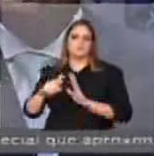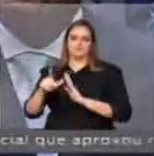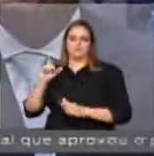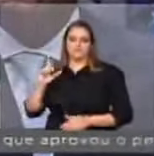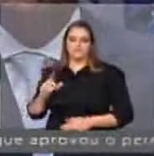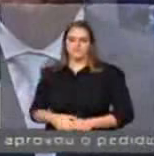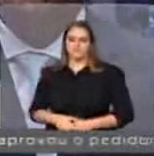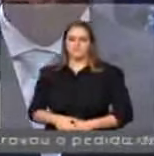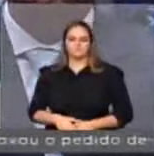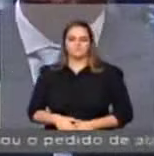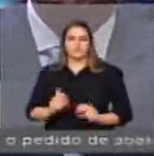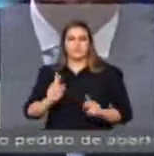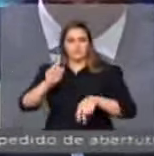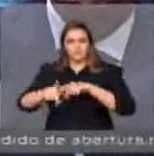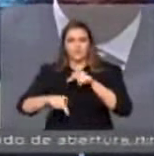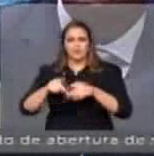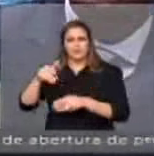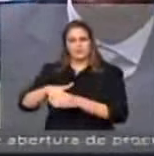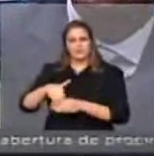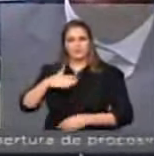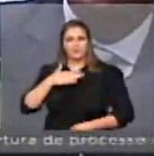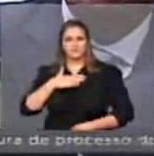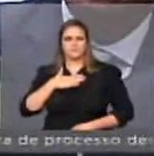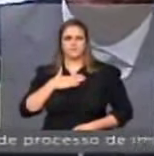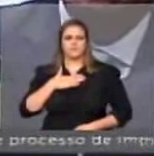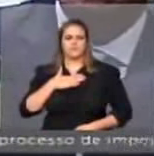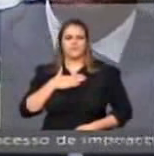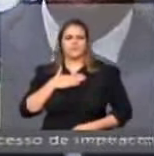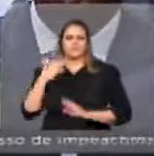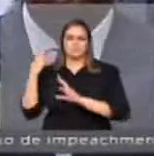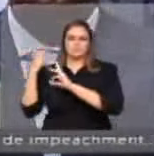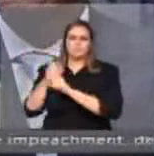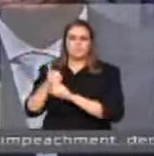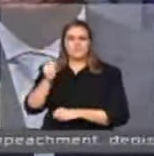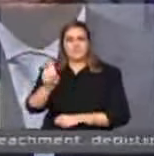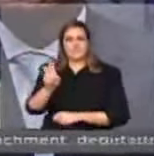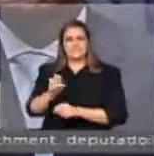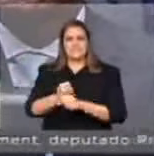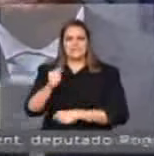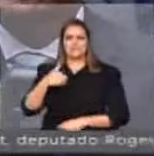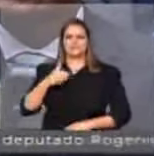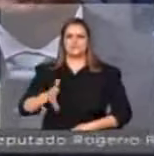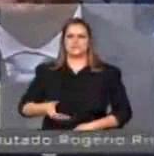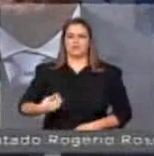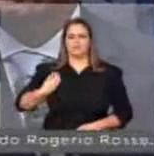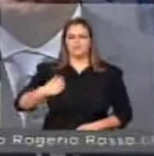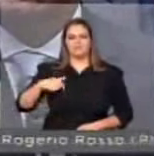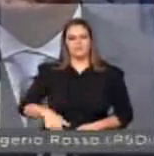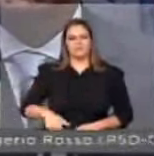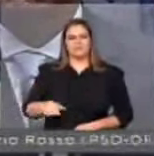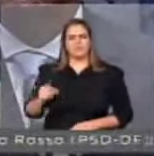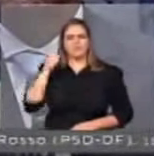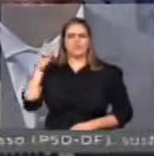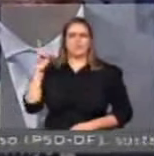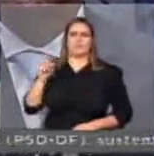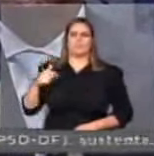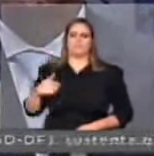certeza que a população alagoana que votou em mim durante os últimos 15 anos não foi para que eu participasse desse